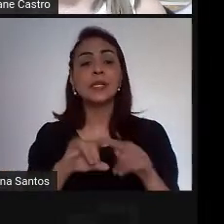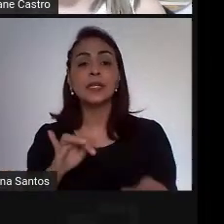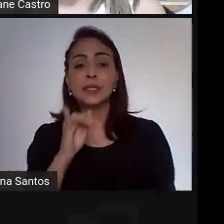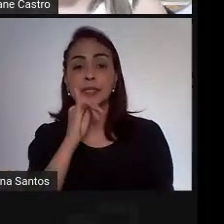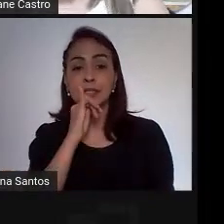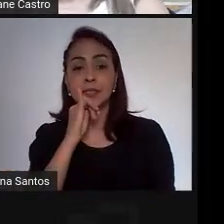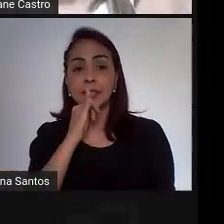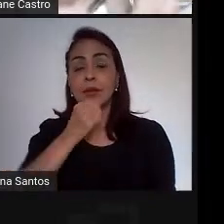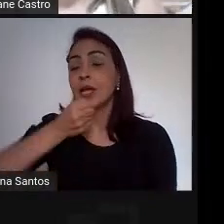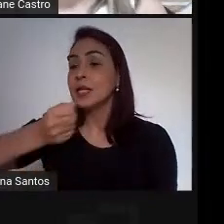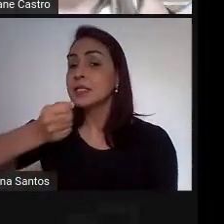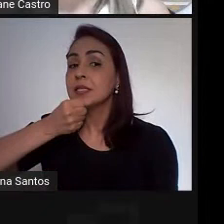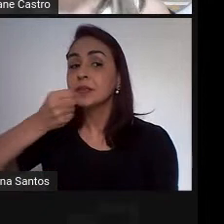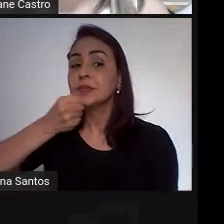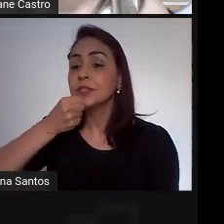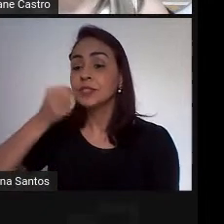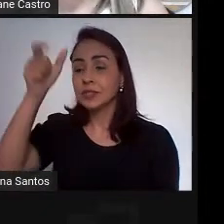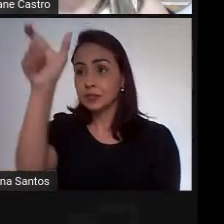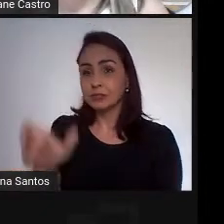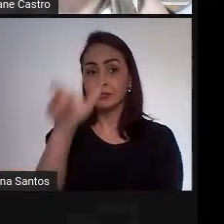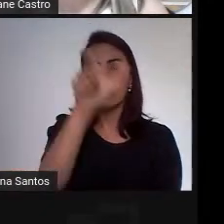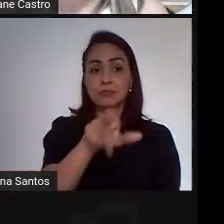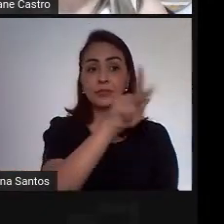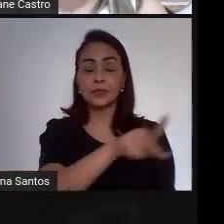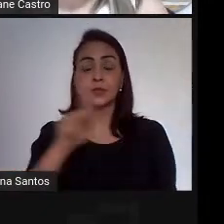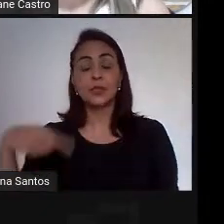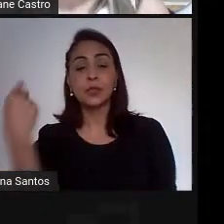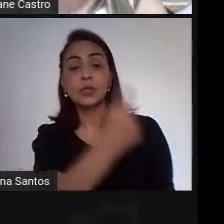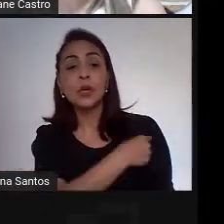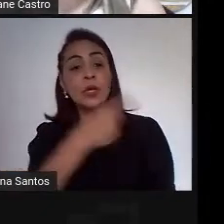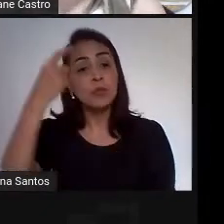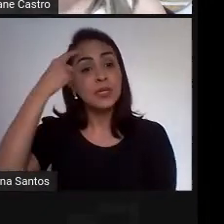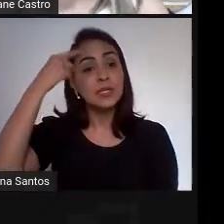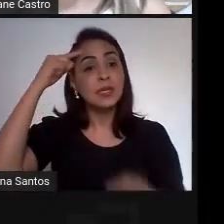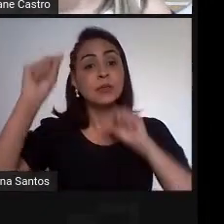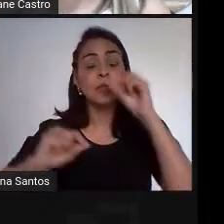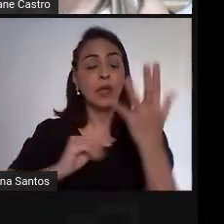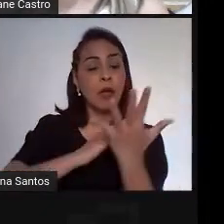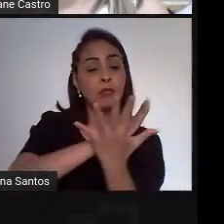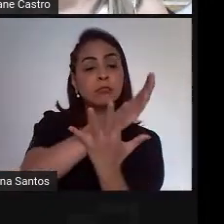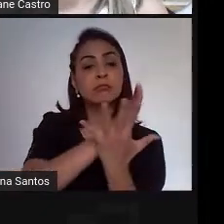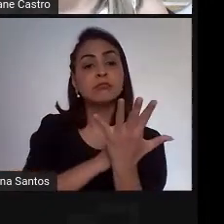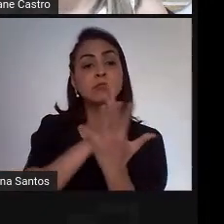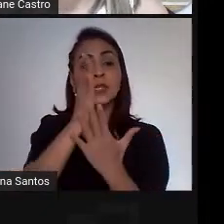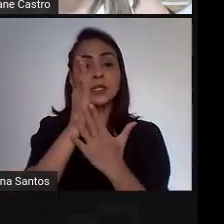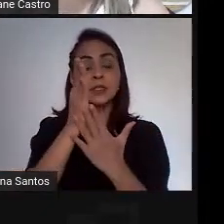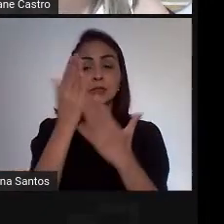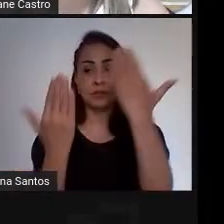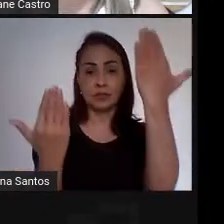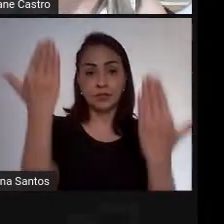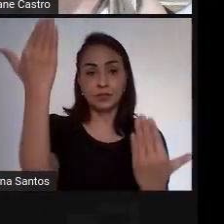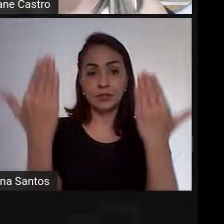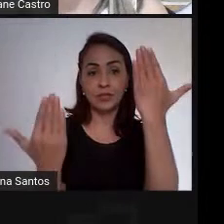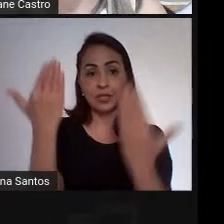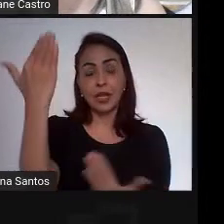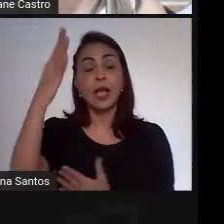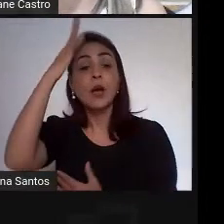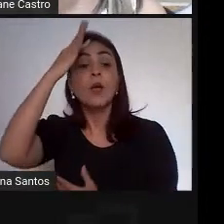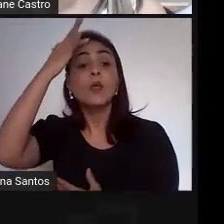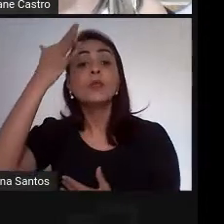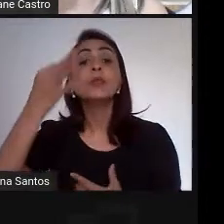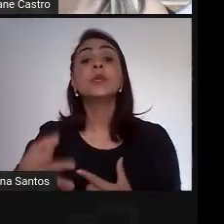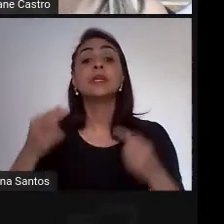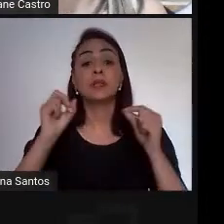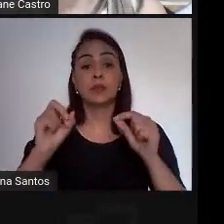dos professores, nós pensamos em alguns eixos de análise e buscamos entender as relações estabelecidas entre as ciências de